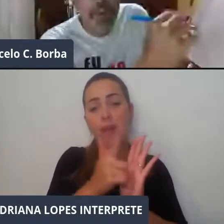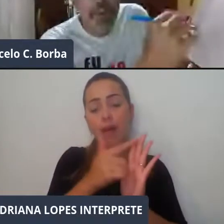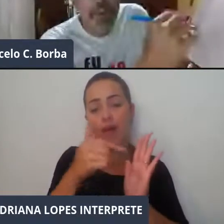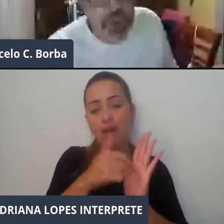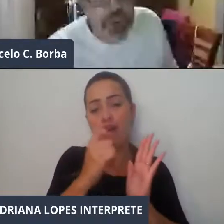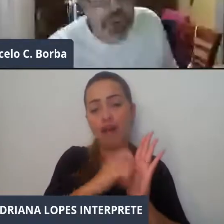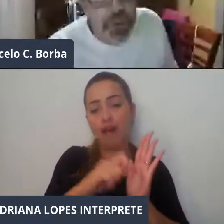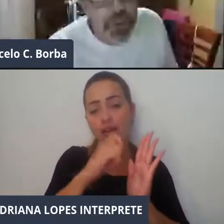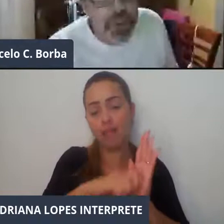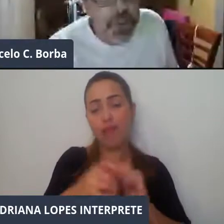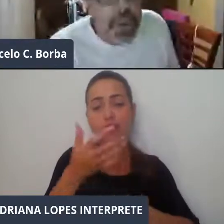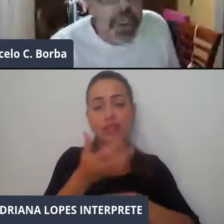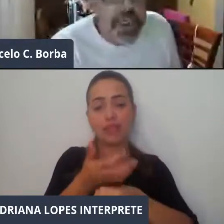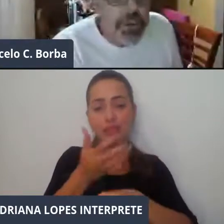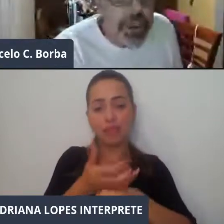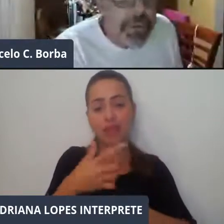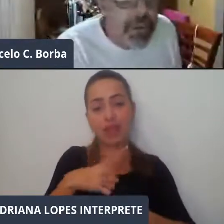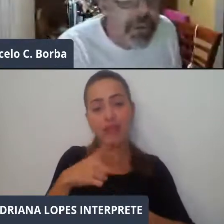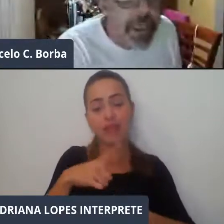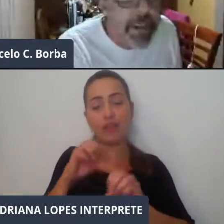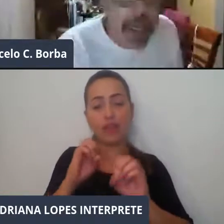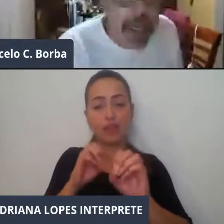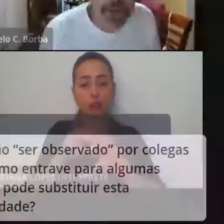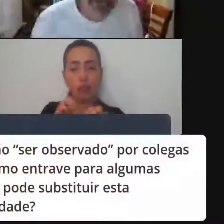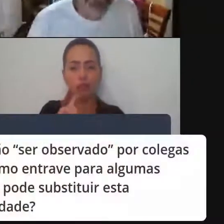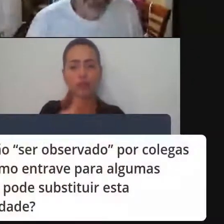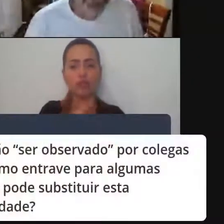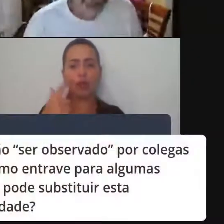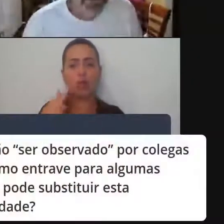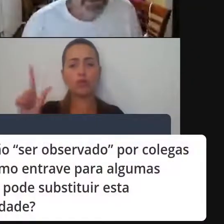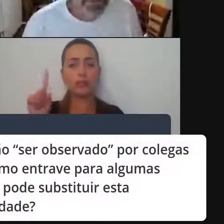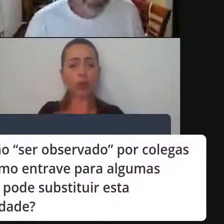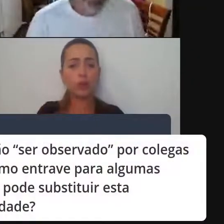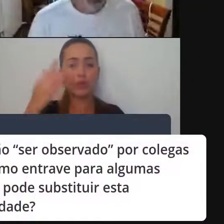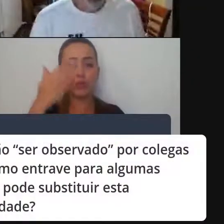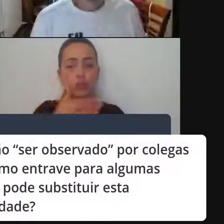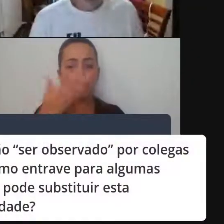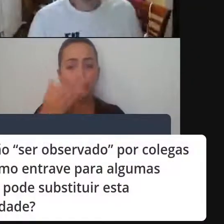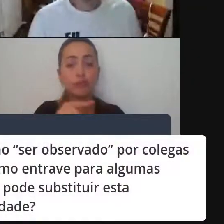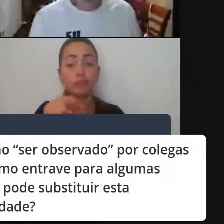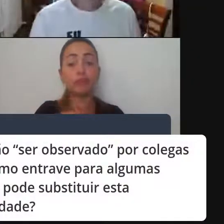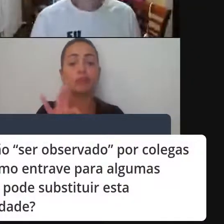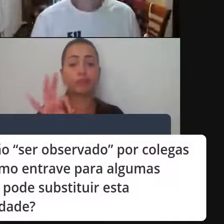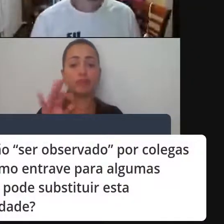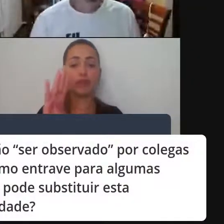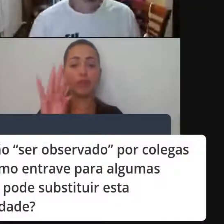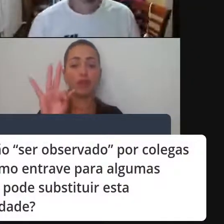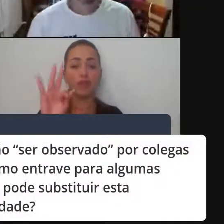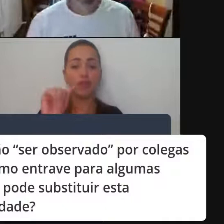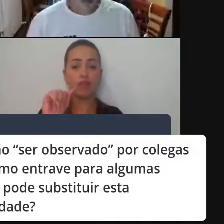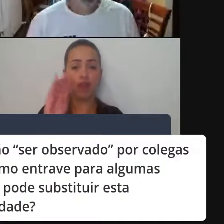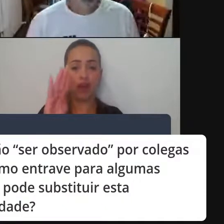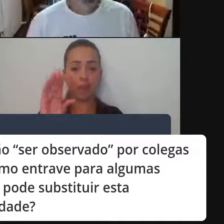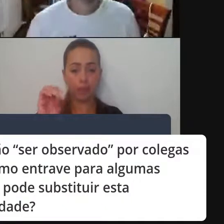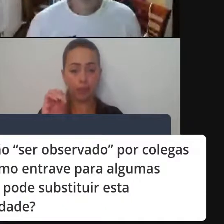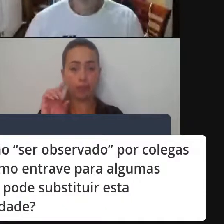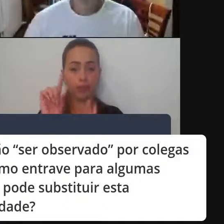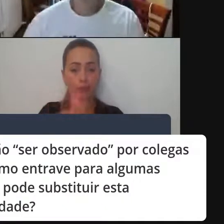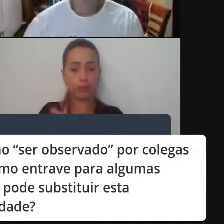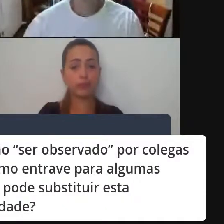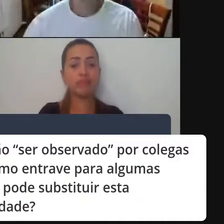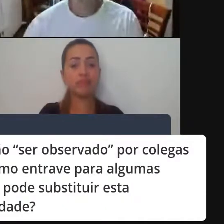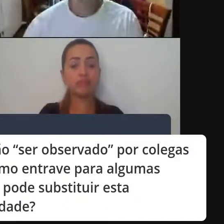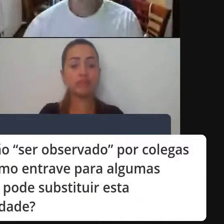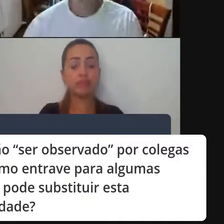na disciplina que eu estiver ministrando. Tinha outra pergunta aí, Marcos, eu não vi. Tem uma pergunta do Fábio Abrão. O fato